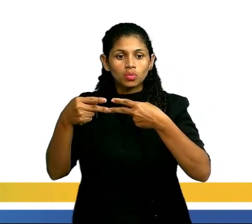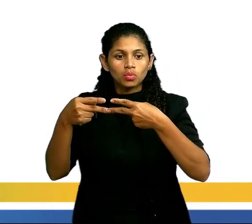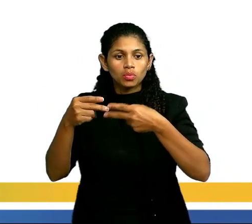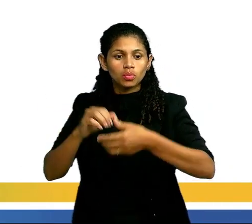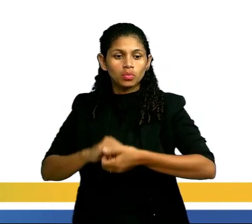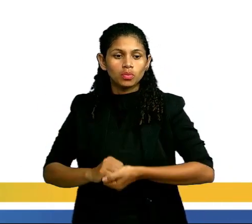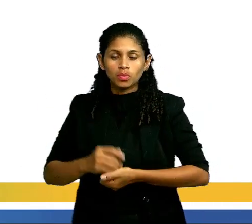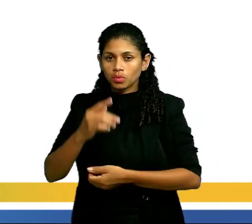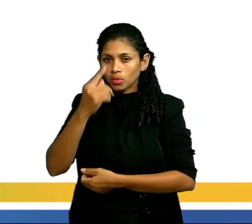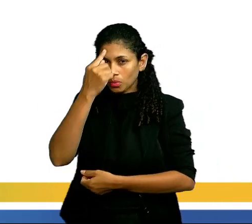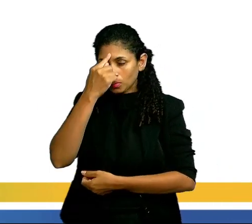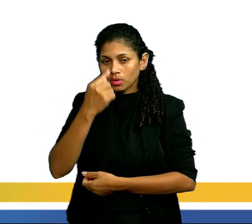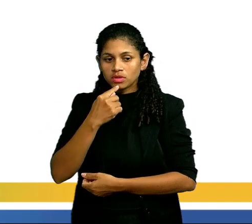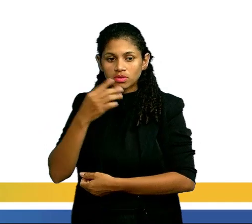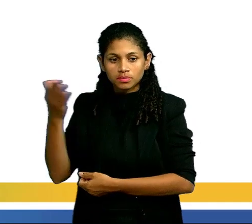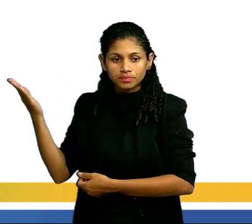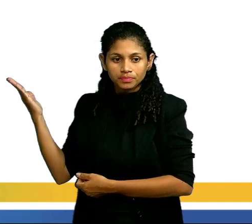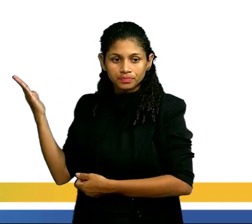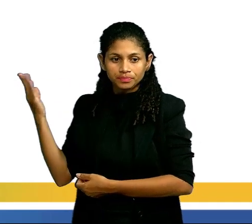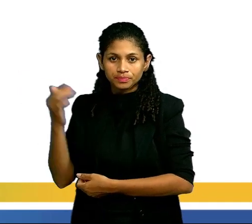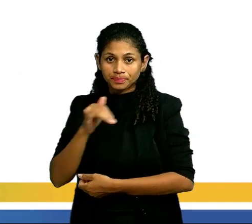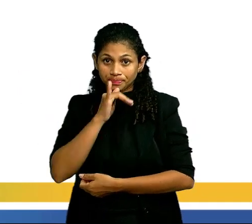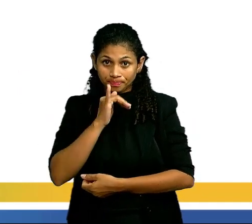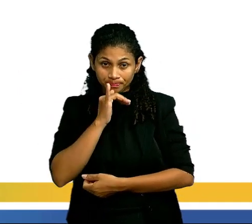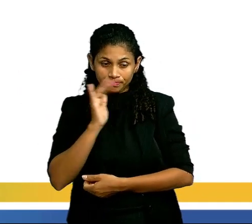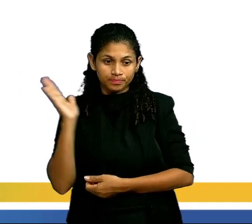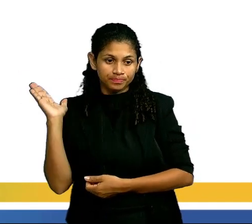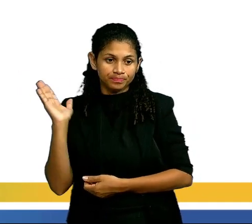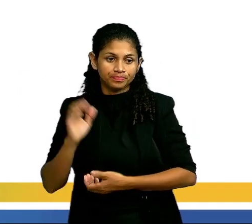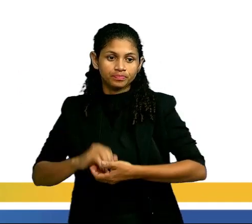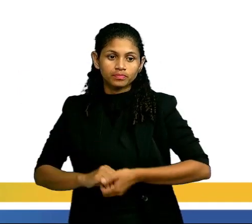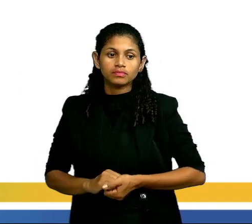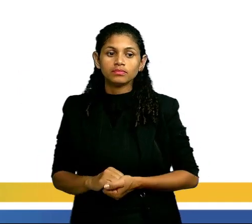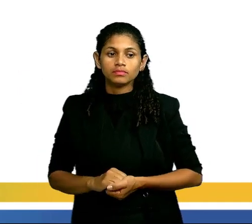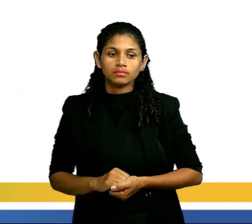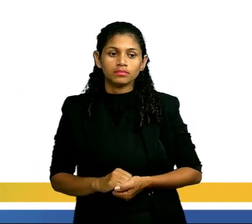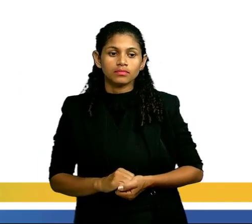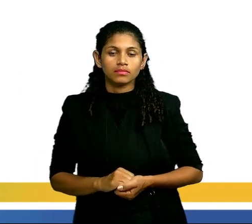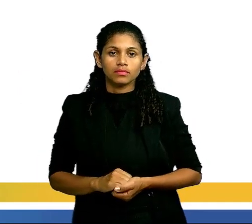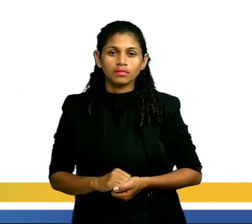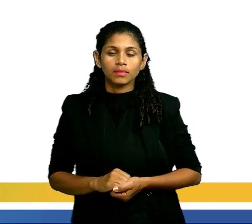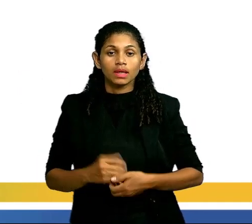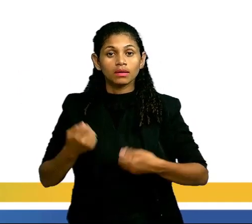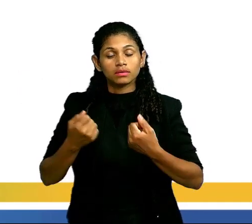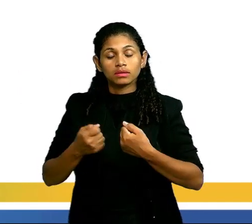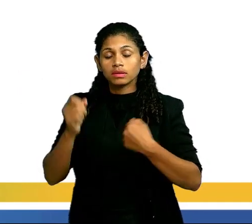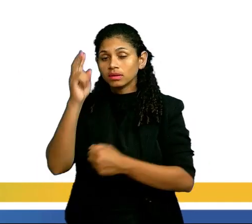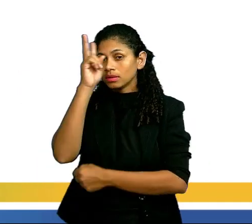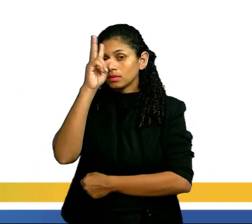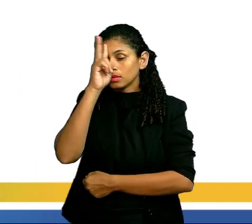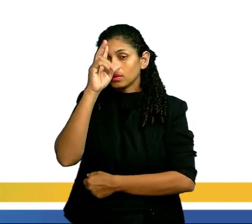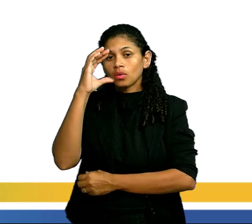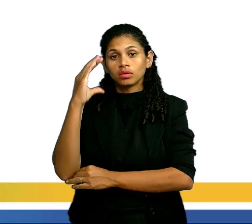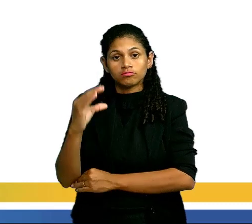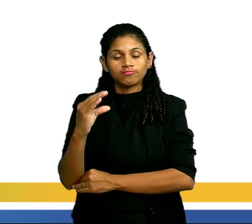vai ser um átomo do tipo sp. Dessa maneira, pessoal, você tem que lembrar o seguinte, o carbono ele